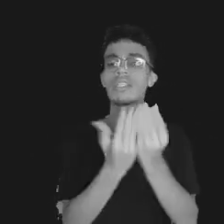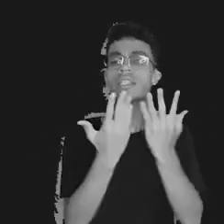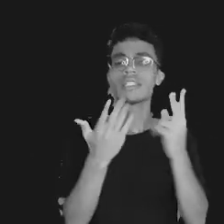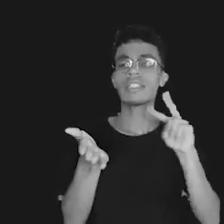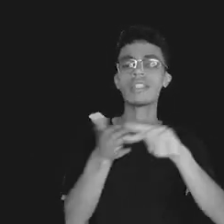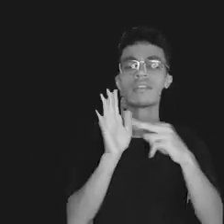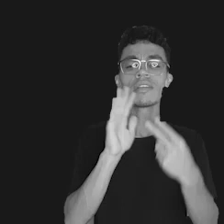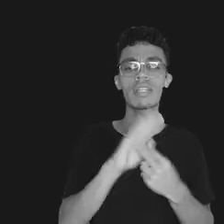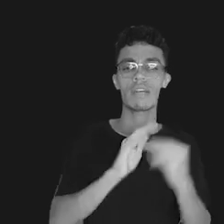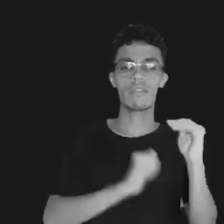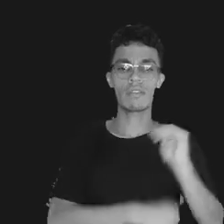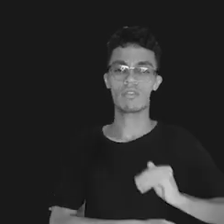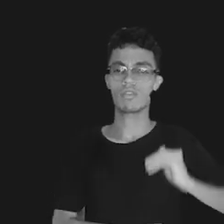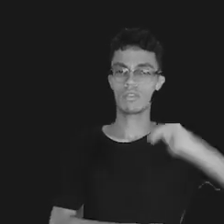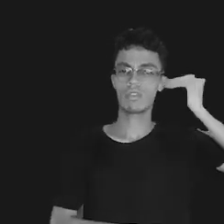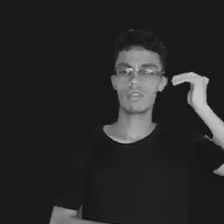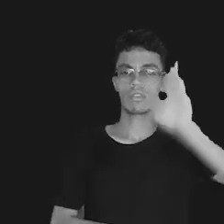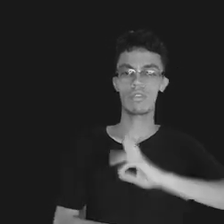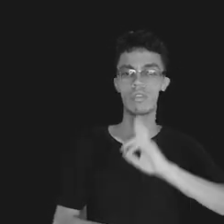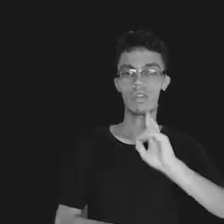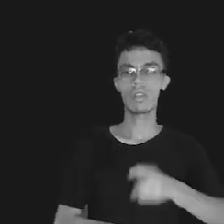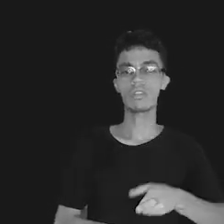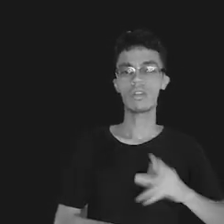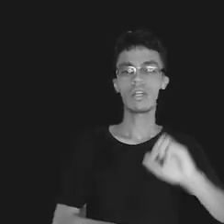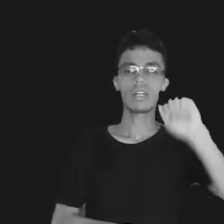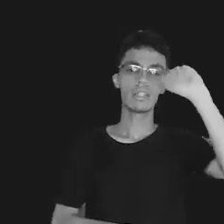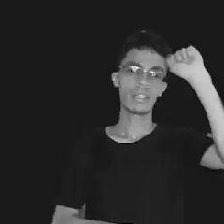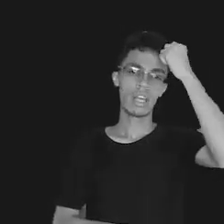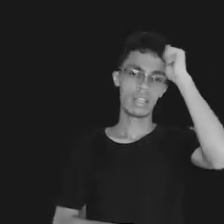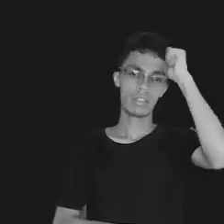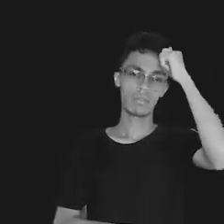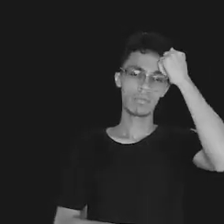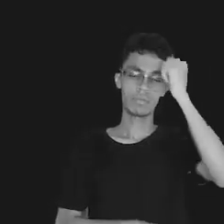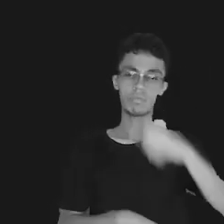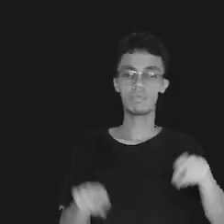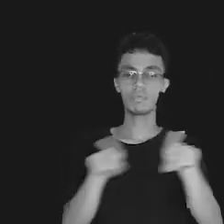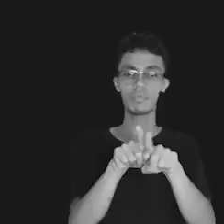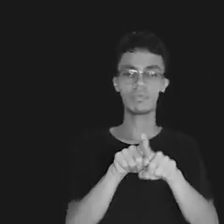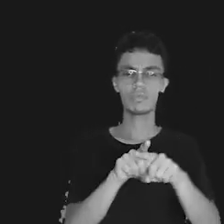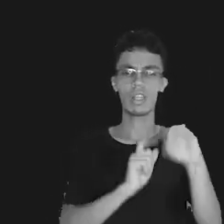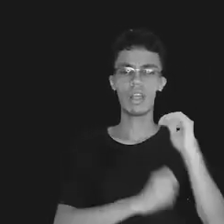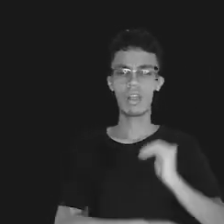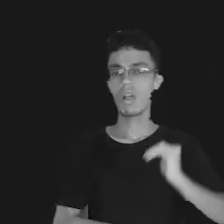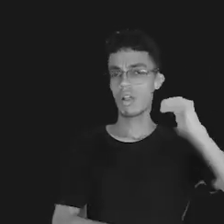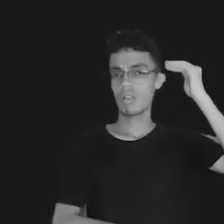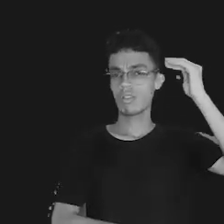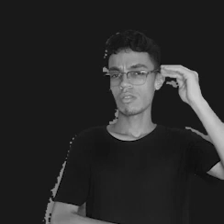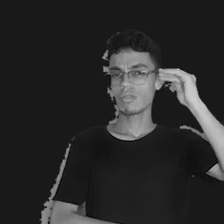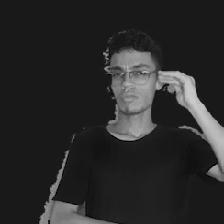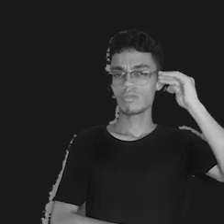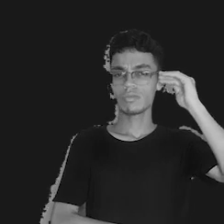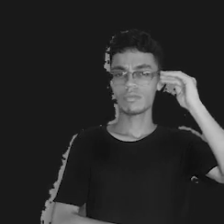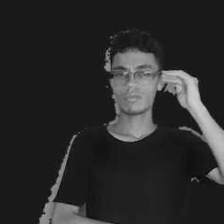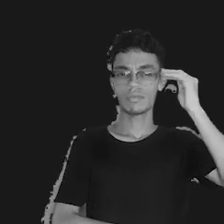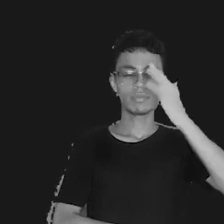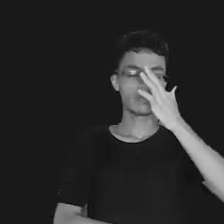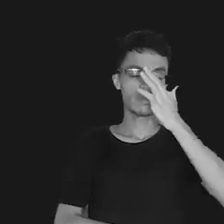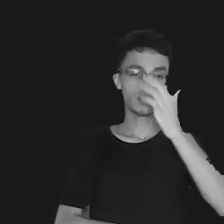mim, era crescer em razão e em ciência. Crescer.